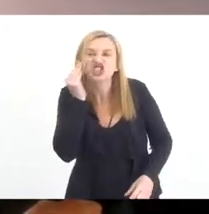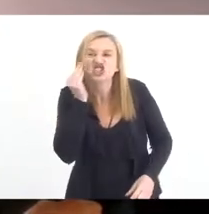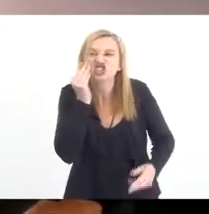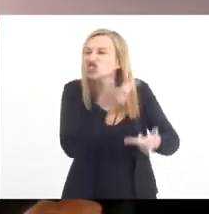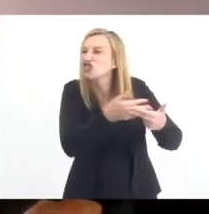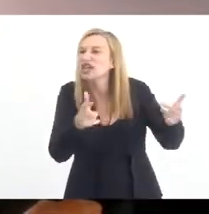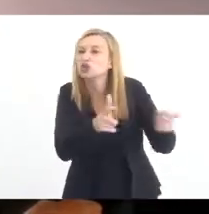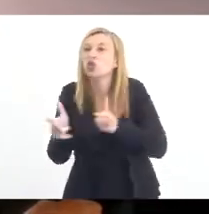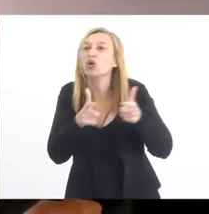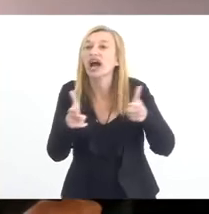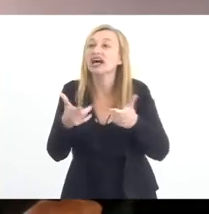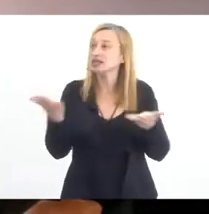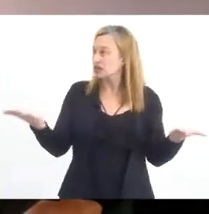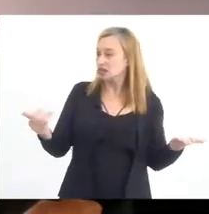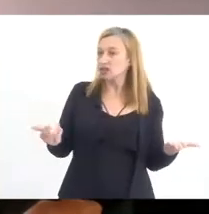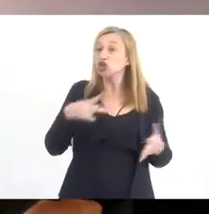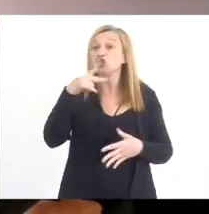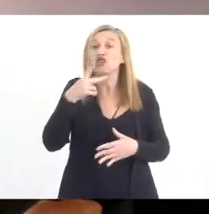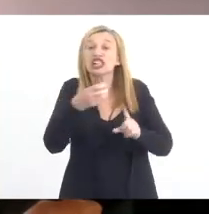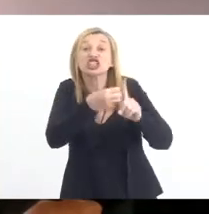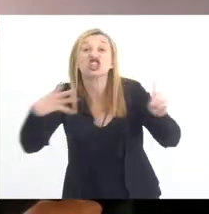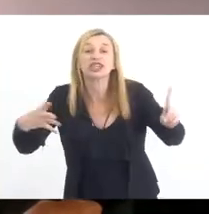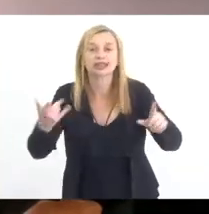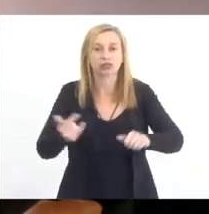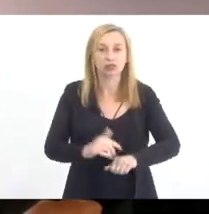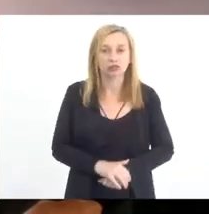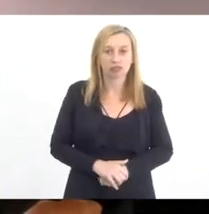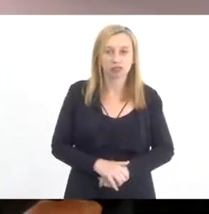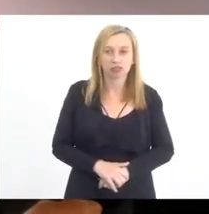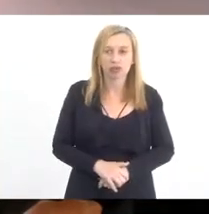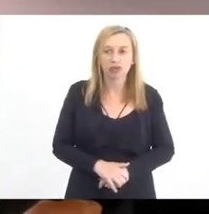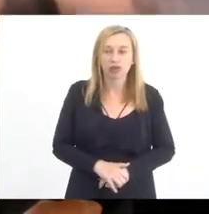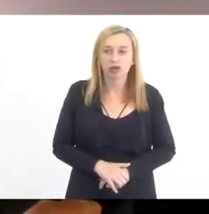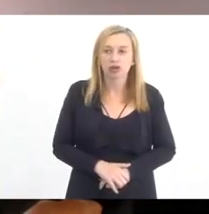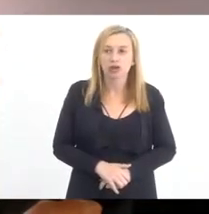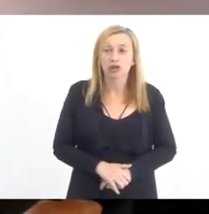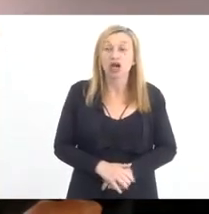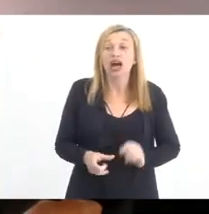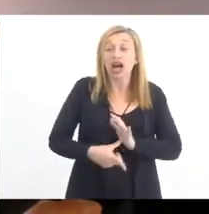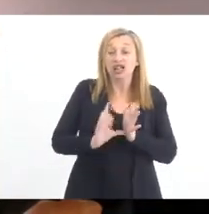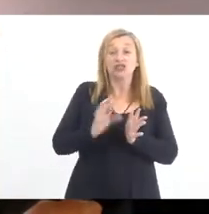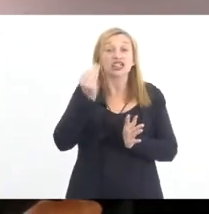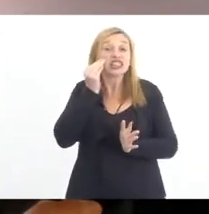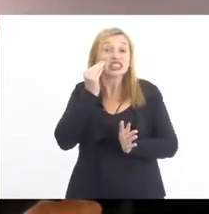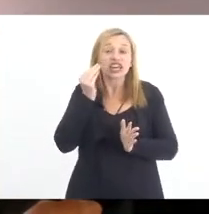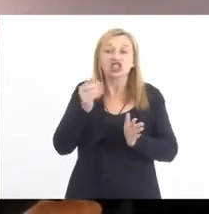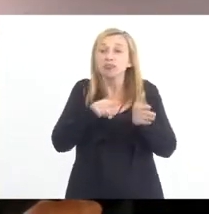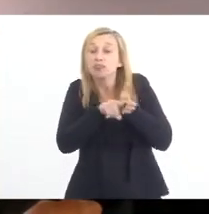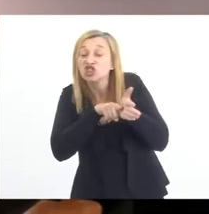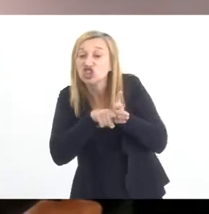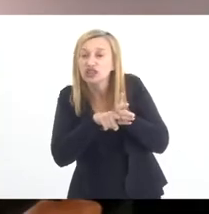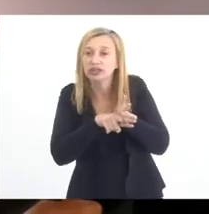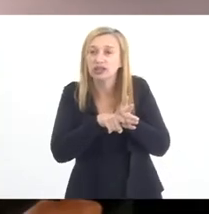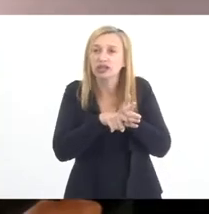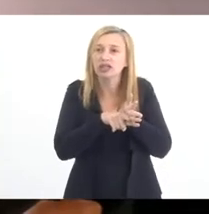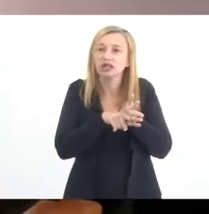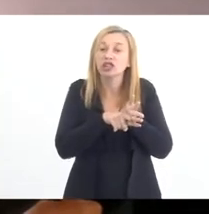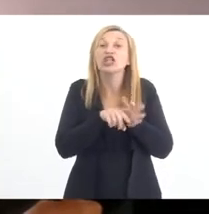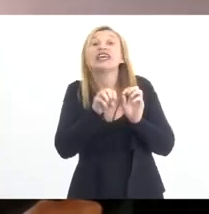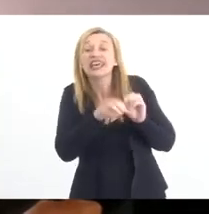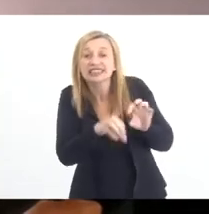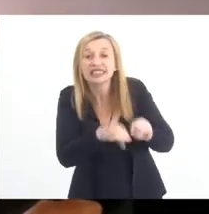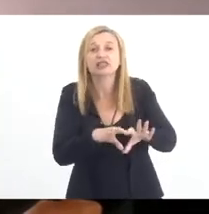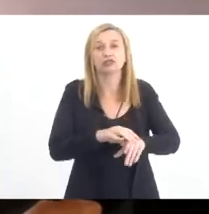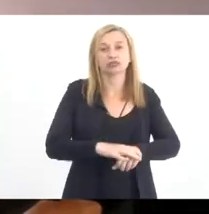vários lugares. Aí eu estou falando da extensão, tá? Antes eu falei do teste, eu falei da pesquisa. E o